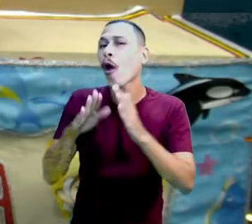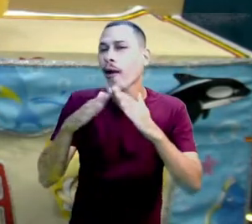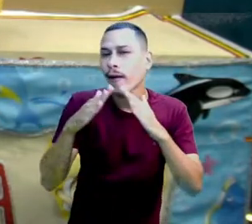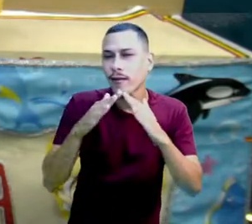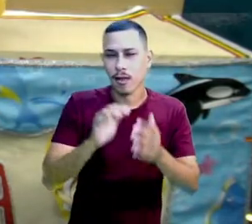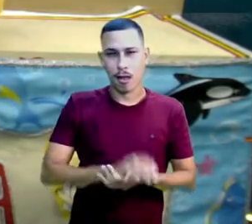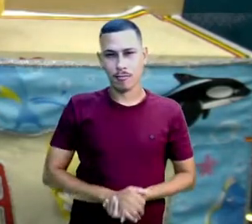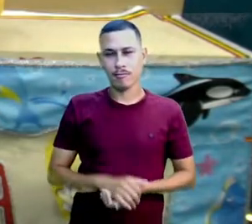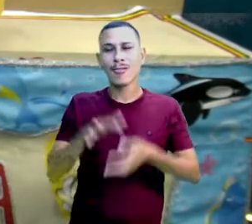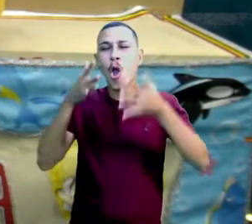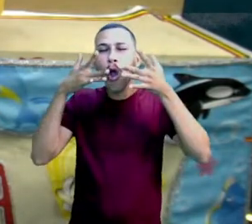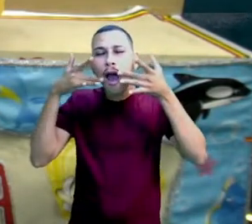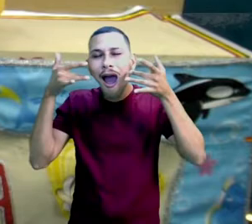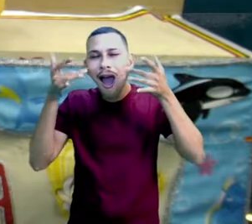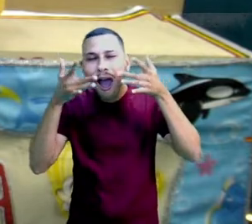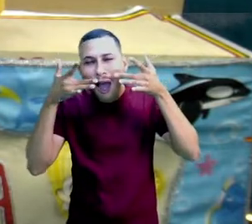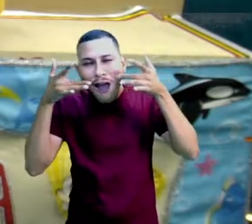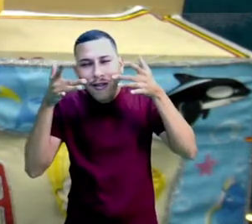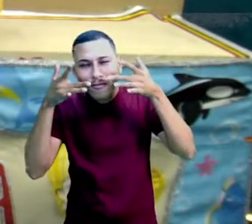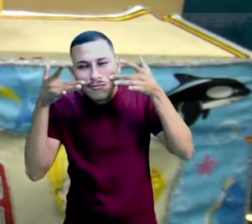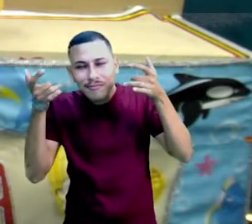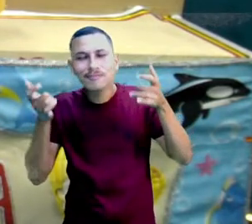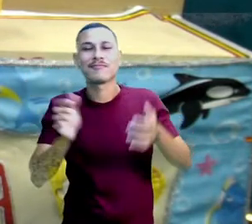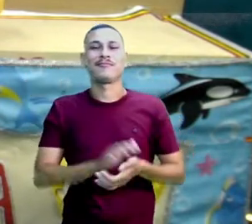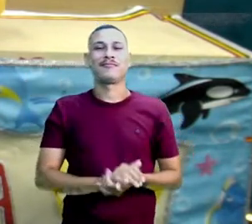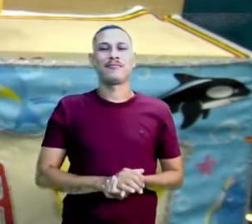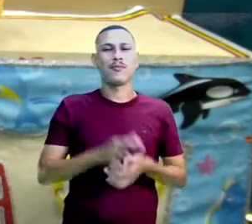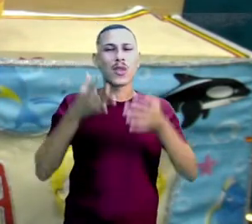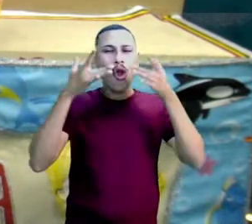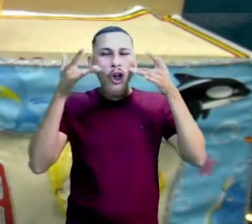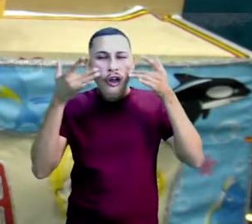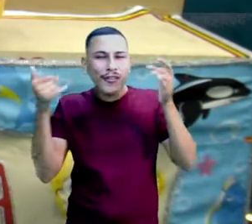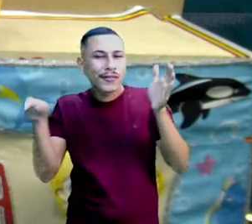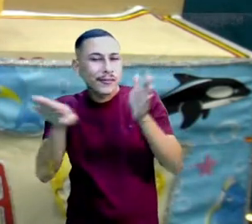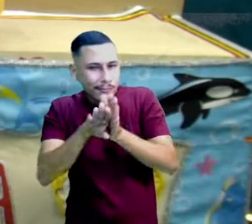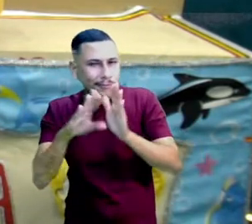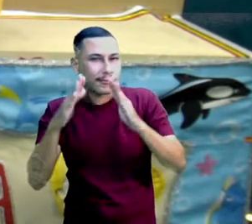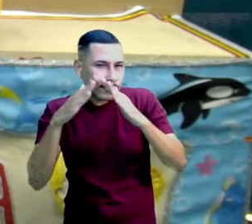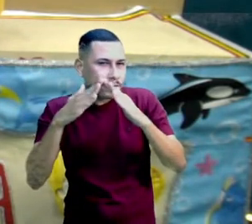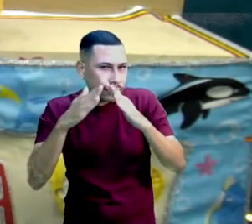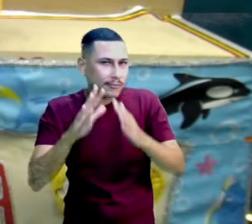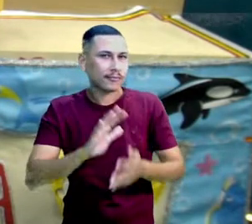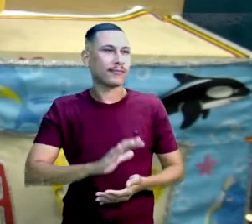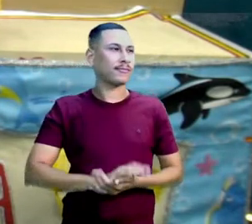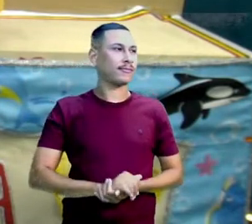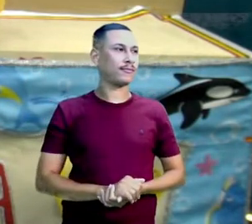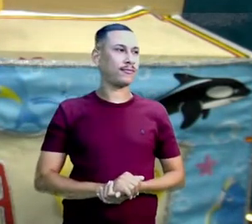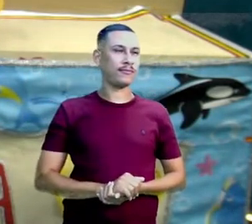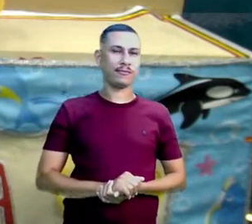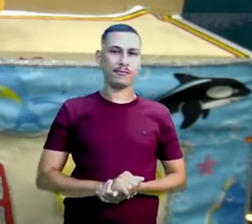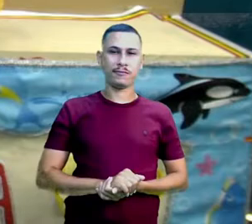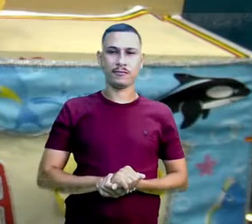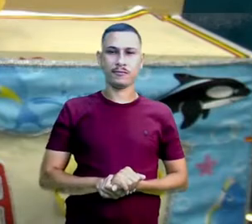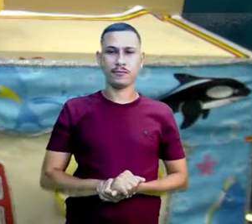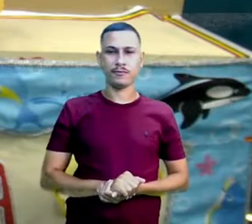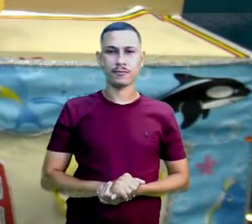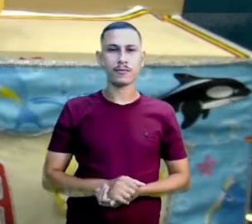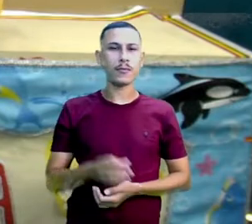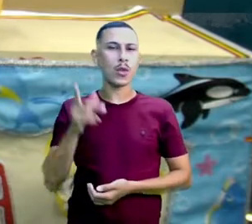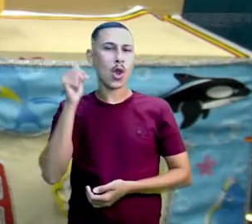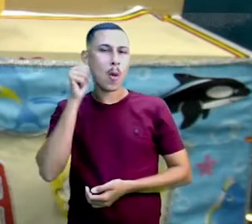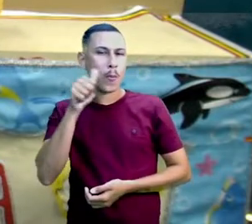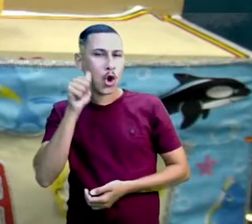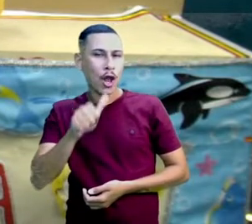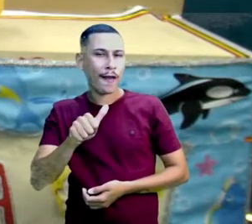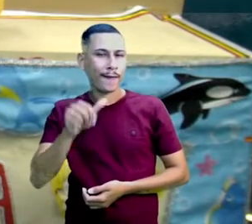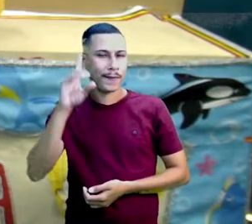gato! Isso mesmo, olha o gato. A dona da casa